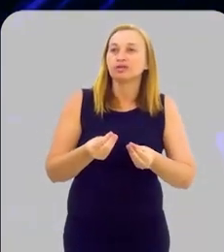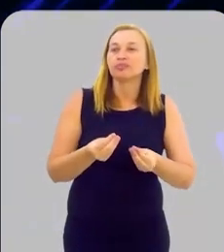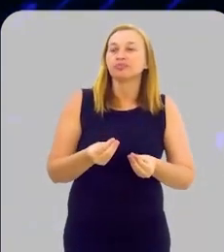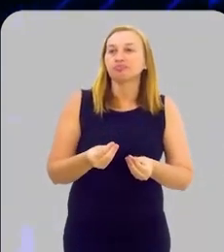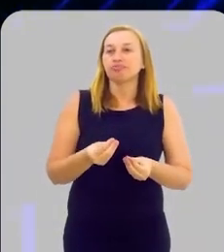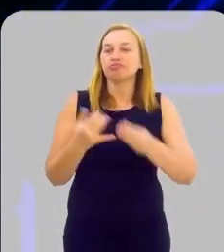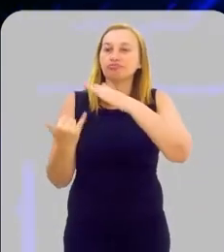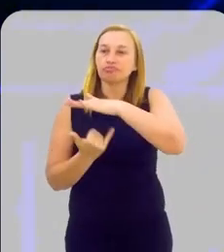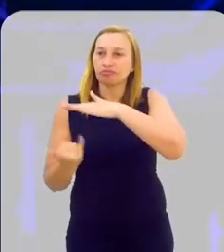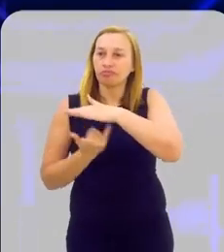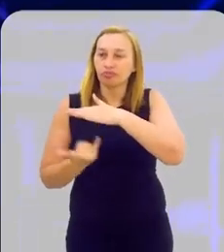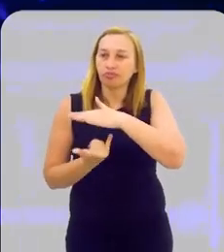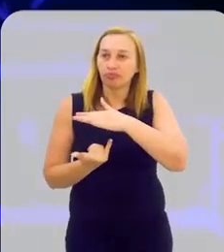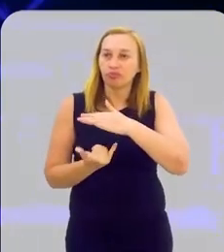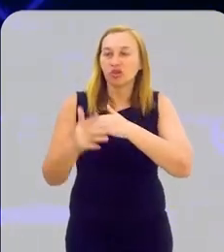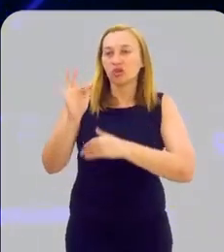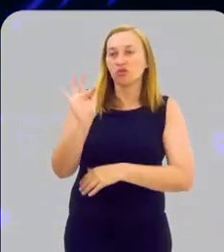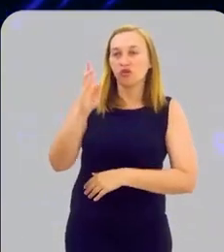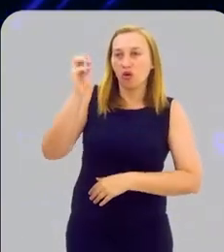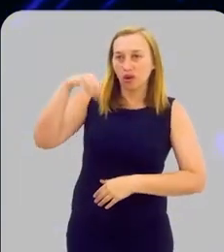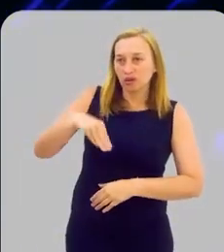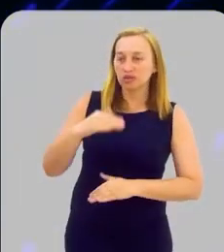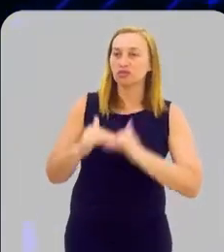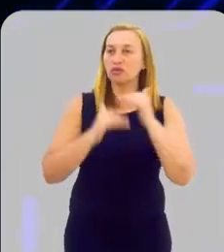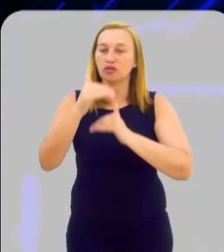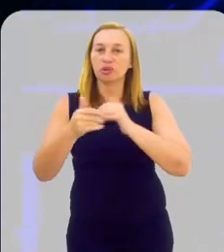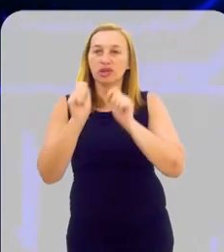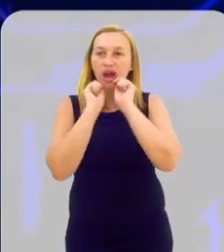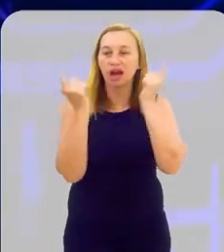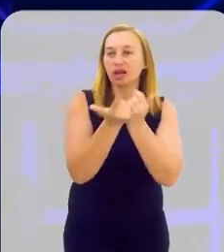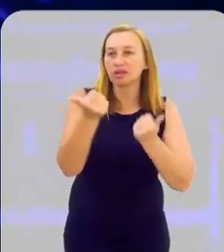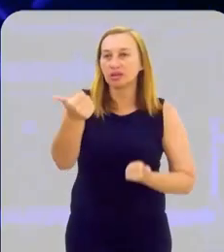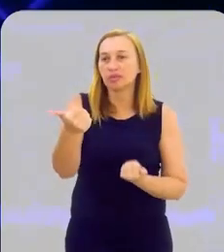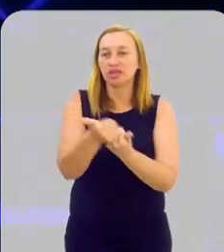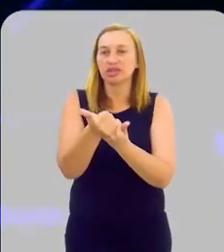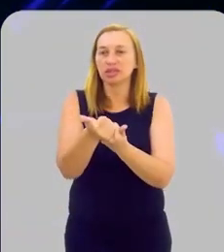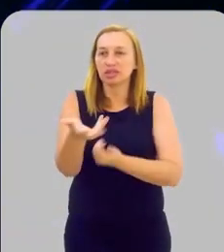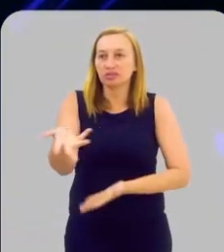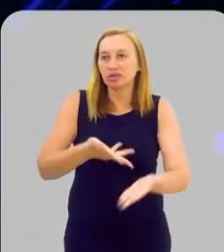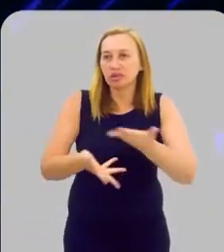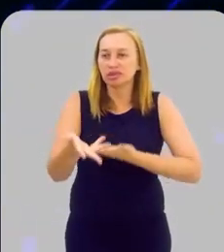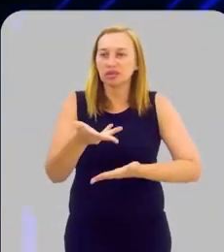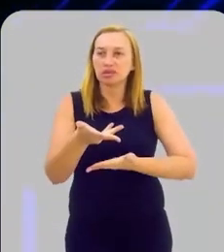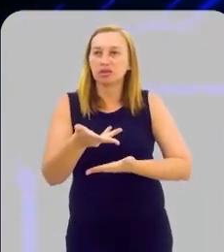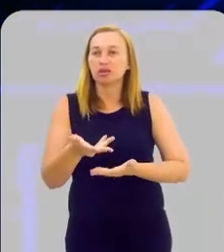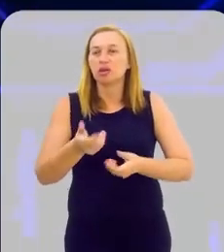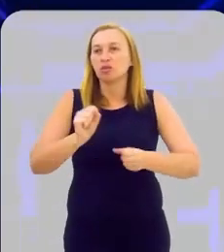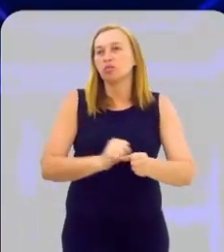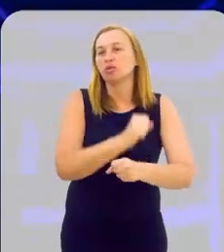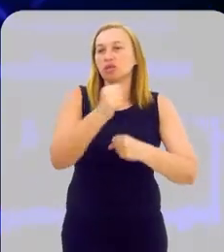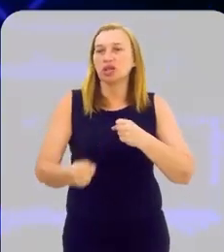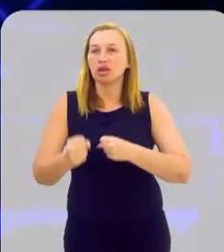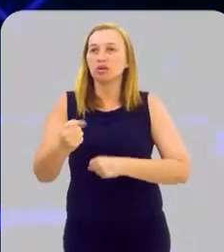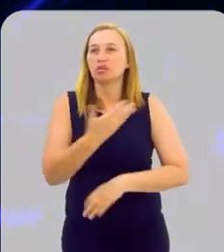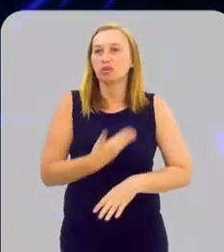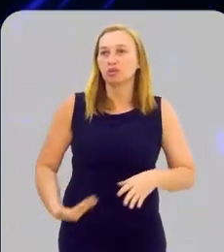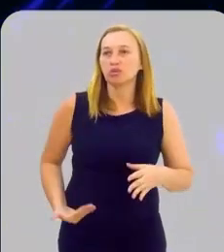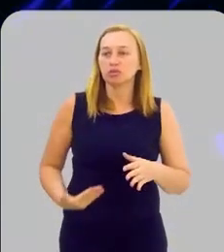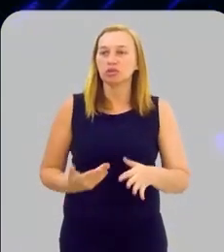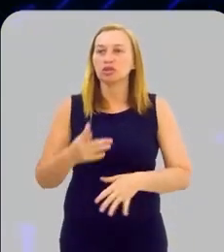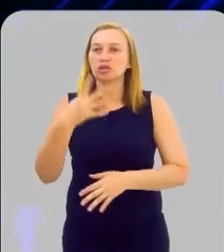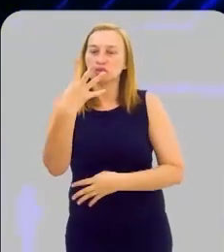as instituições que compõem o Fórum de Desenvolvimento da Alerj estão trabalhando em parceria com o poder público para tornar essa